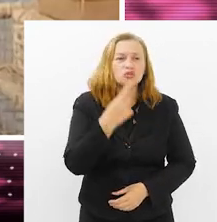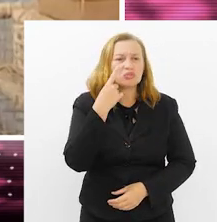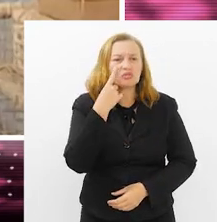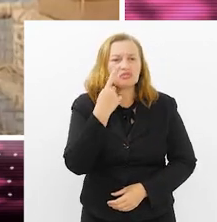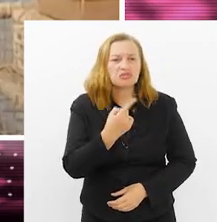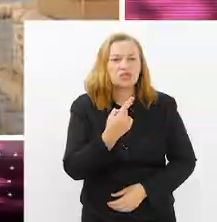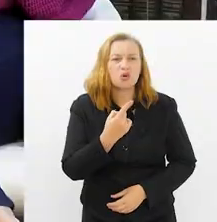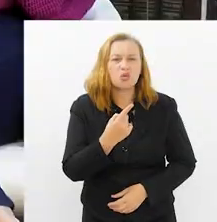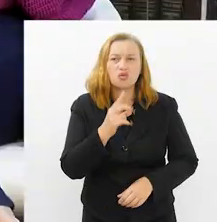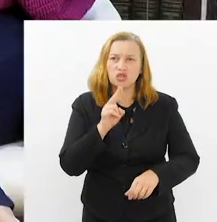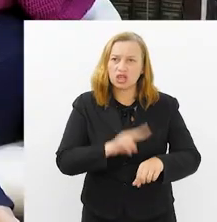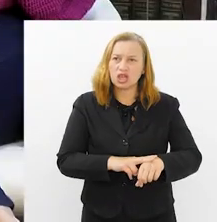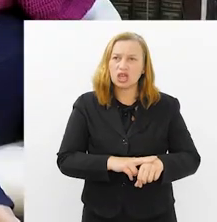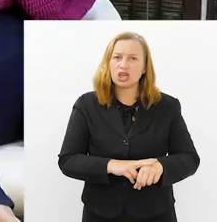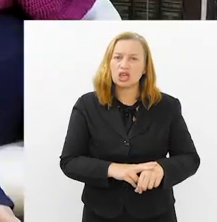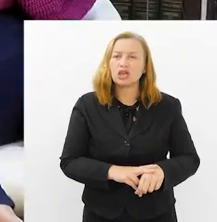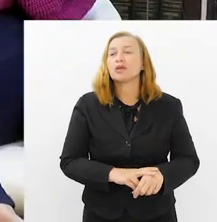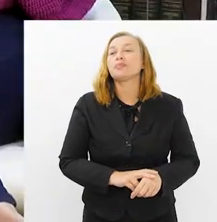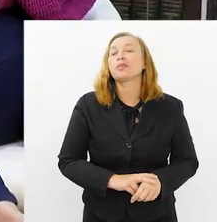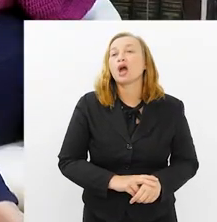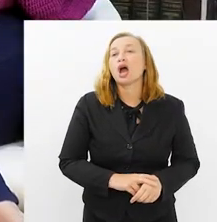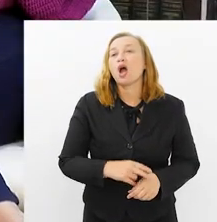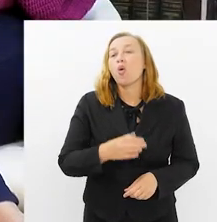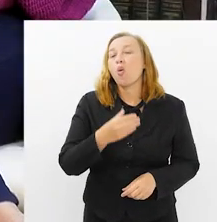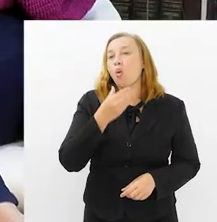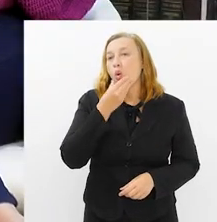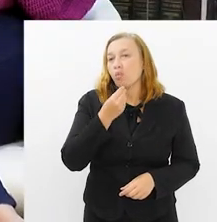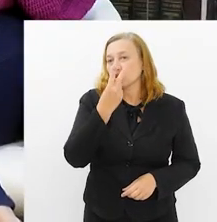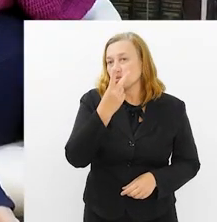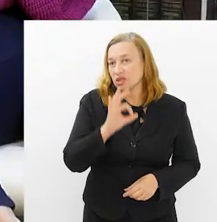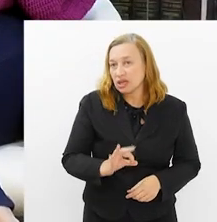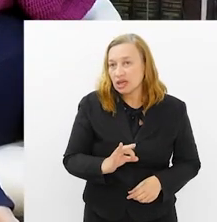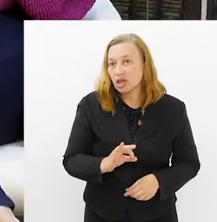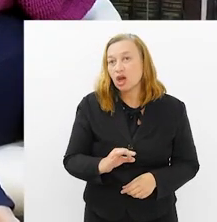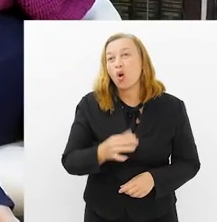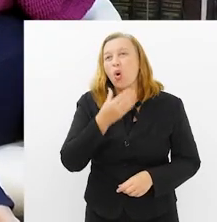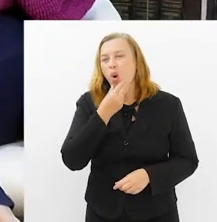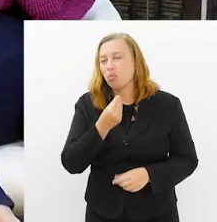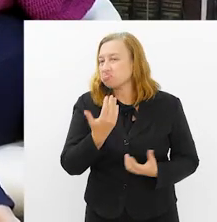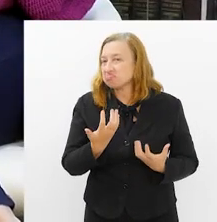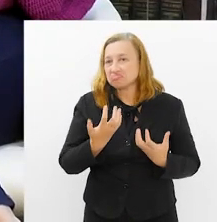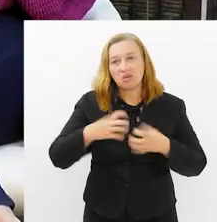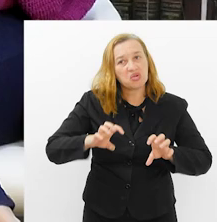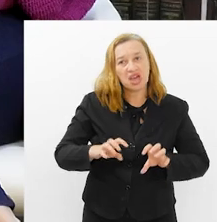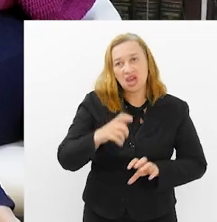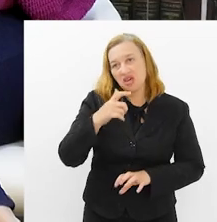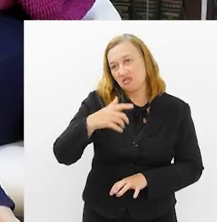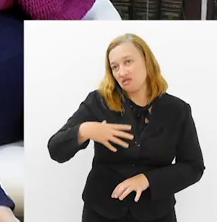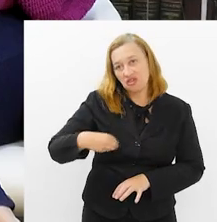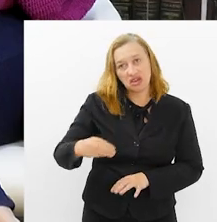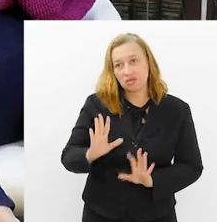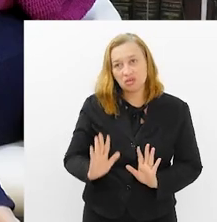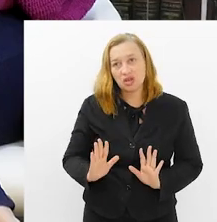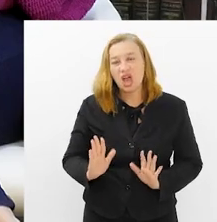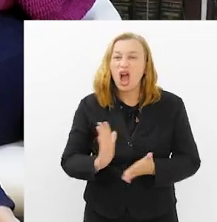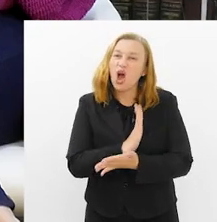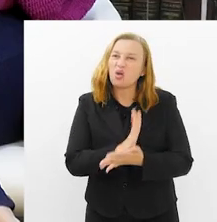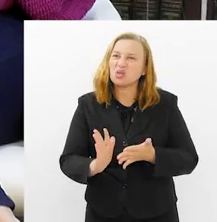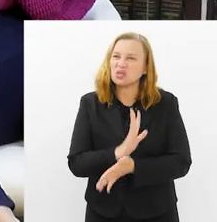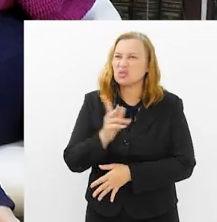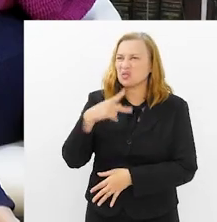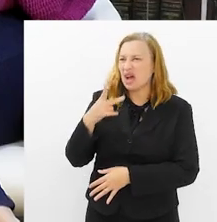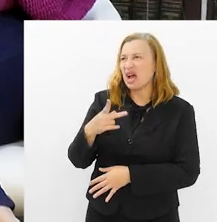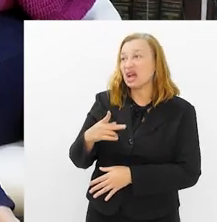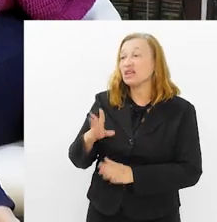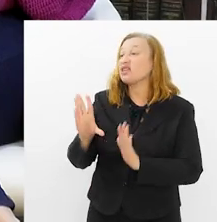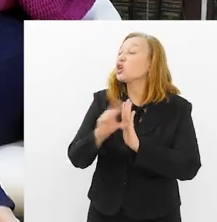última vez que eu olhei lá nas estatísticas, 2% eram homens, né? E geralmente homens que também não querem ter filhos, alguns